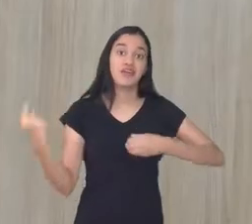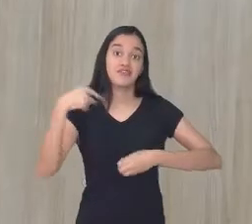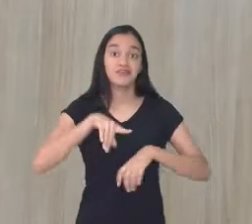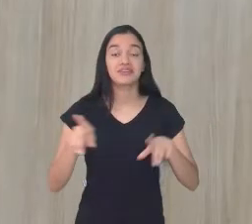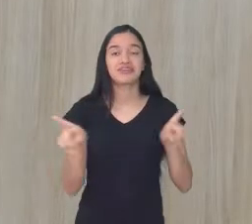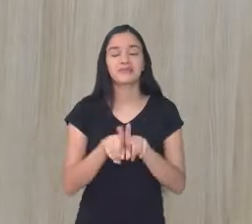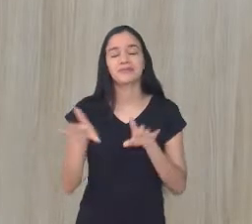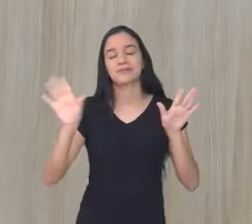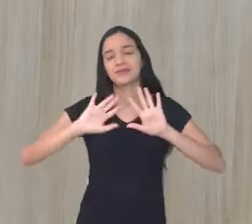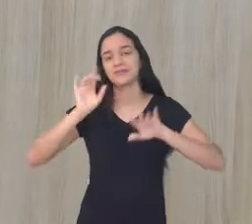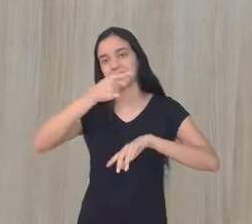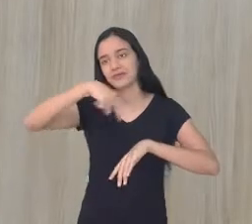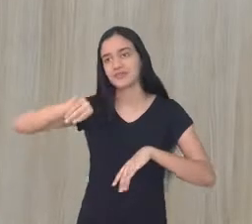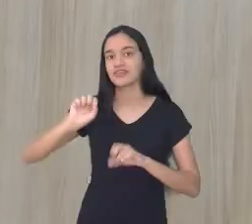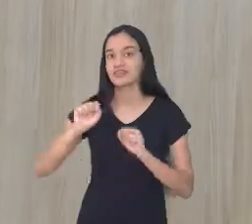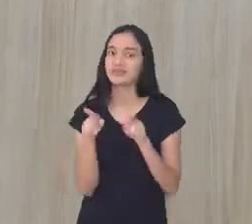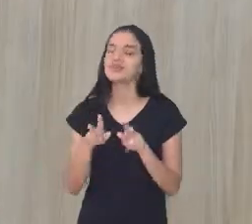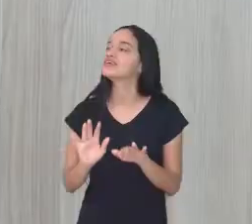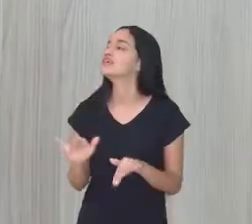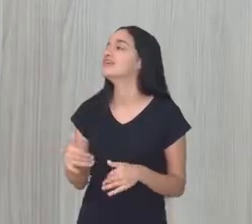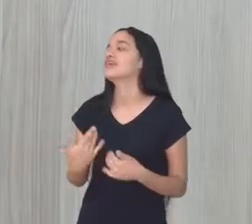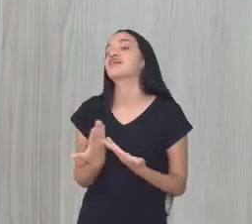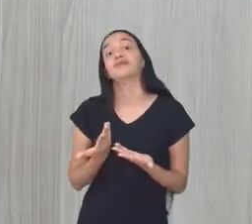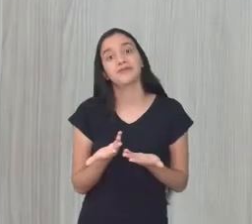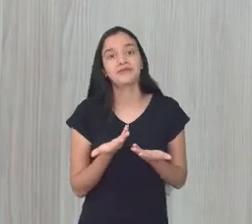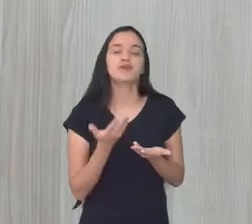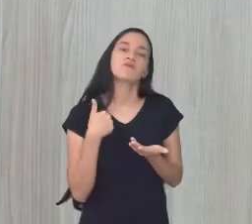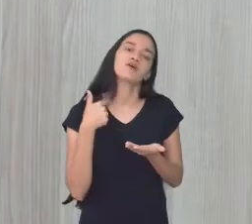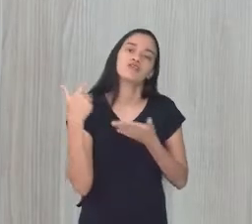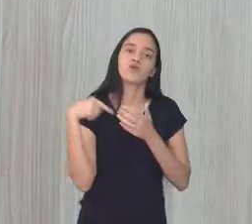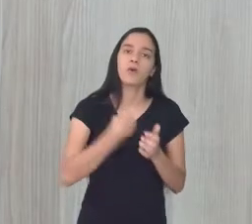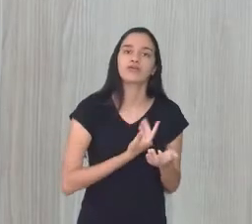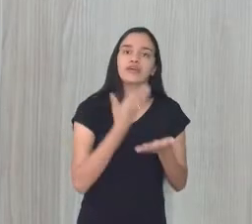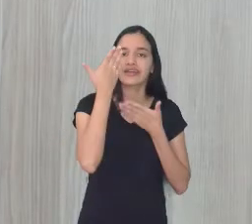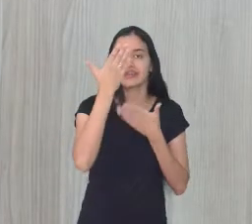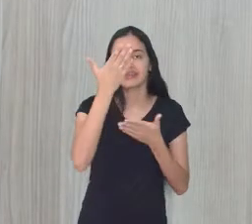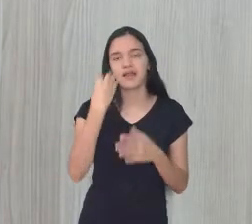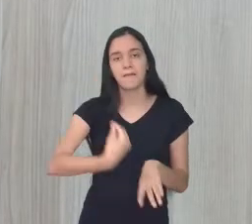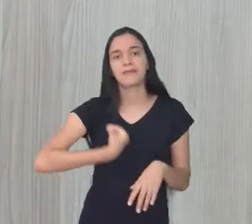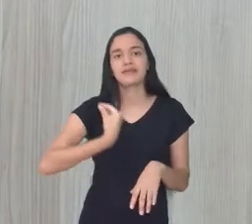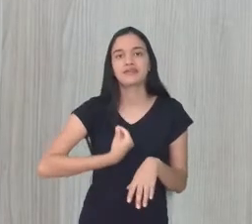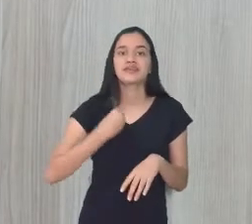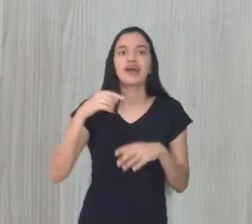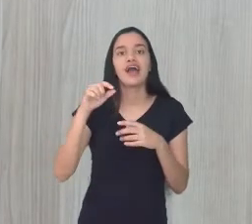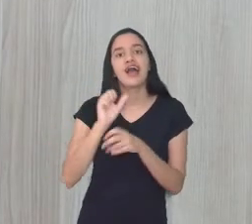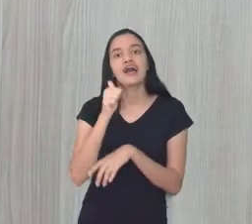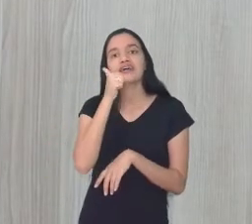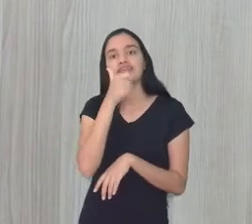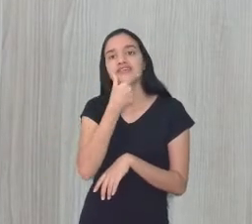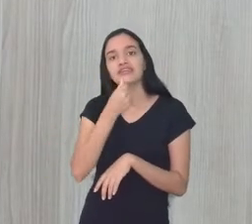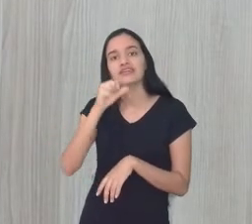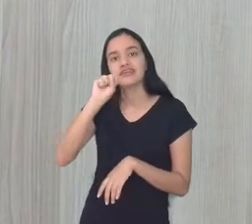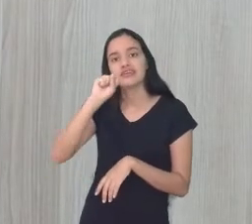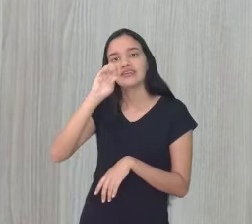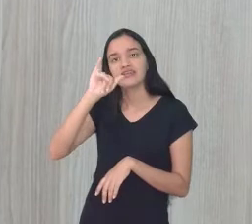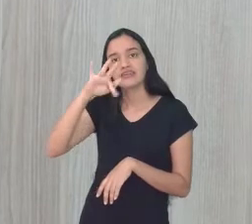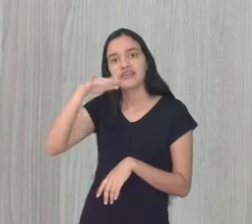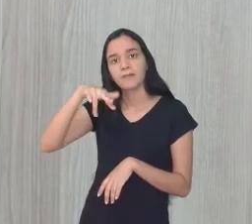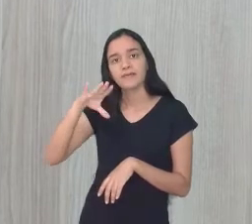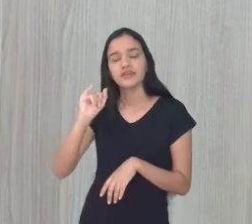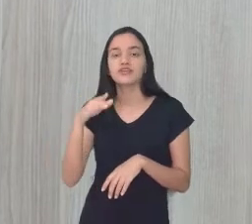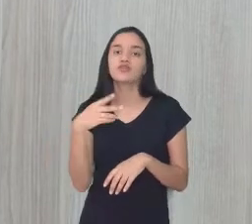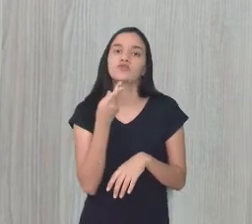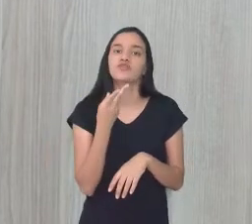para me despedir de vocês, ok? Bem, pessoal, agradecemos a presença de vocês. Sabino aqui, como sempre, professora, dizendo